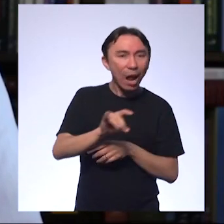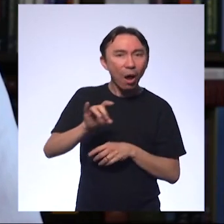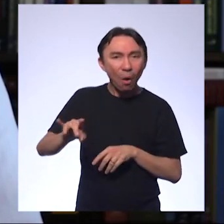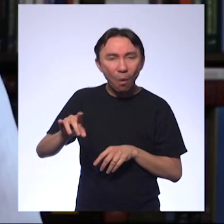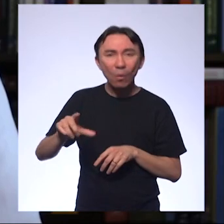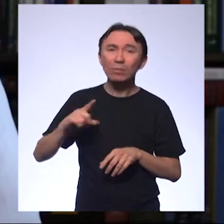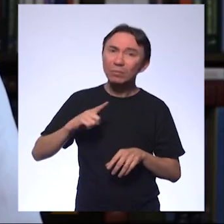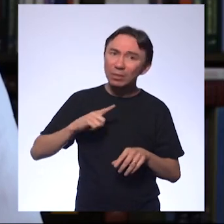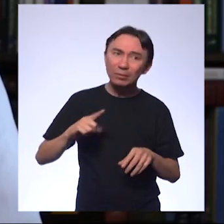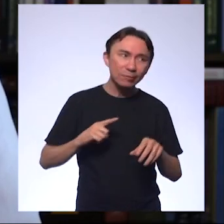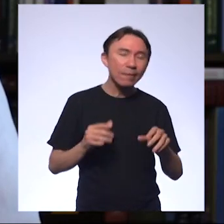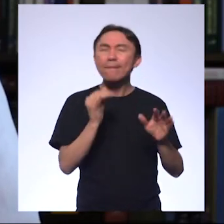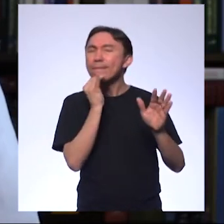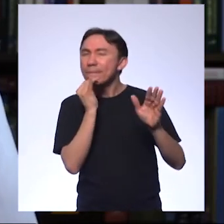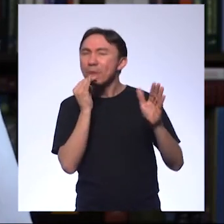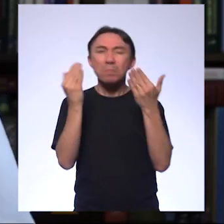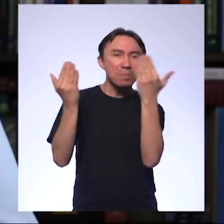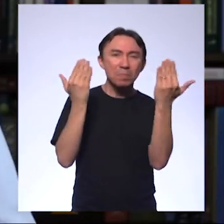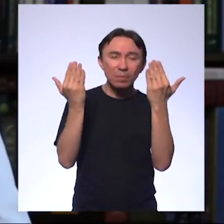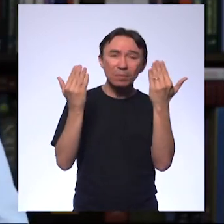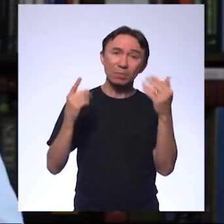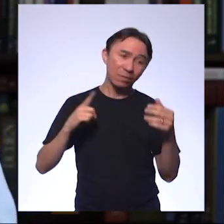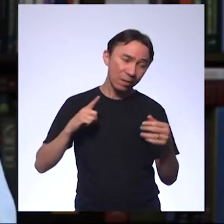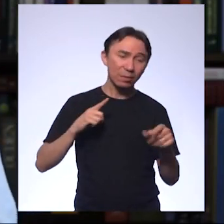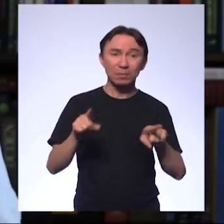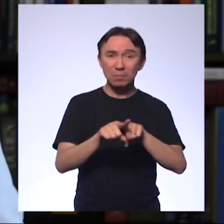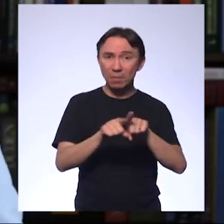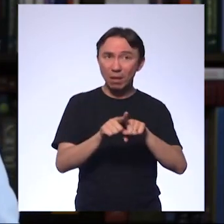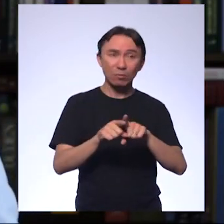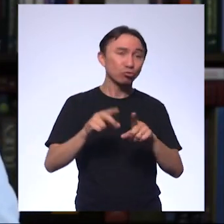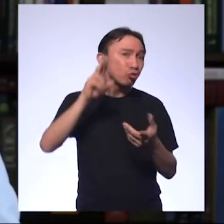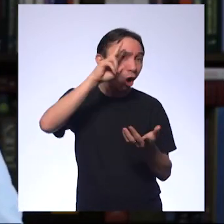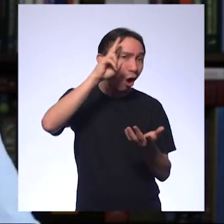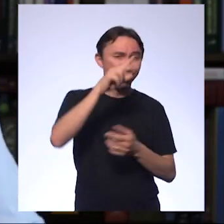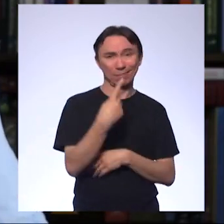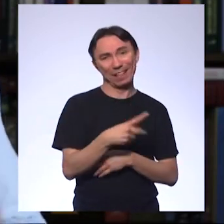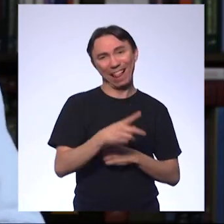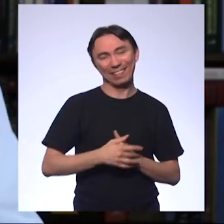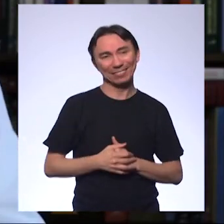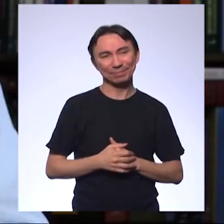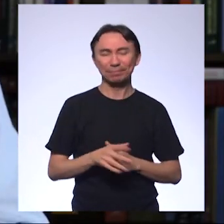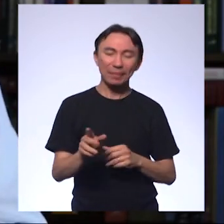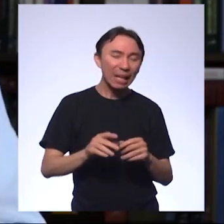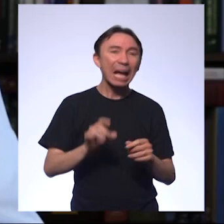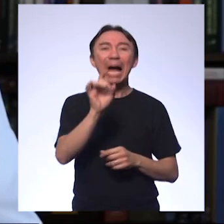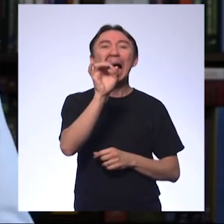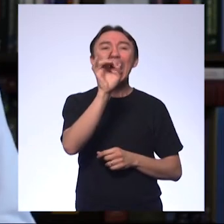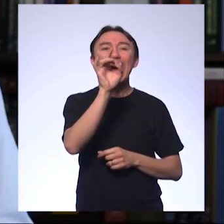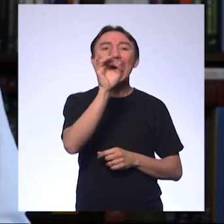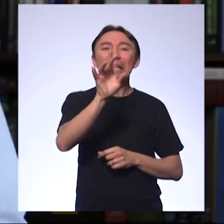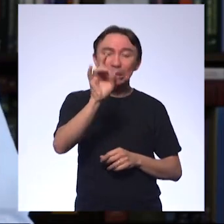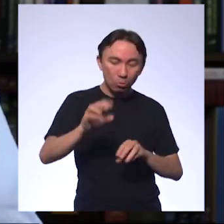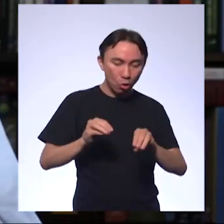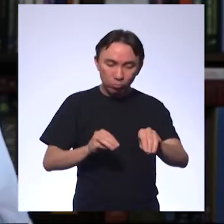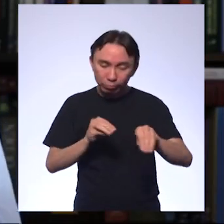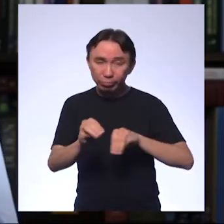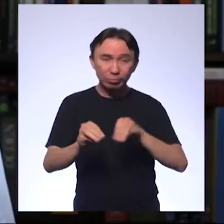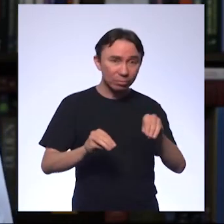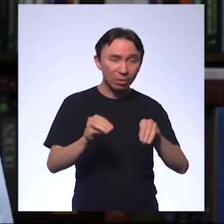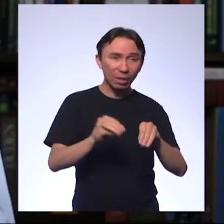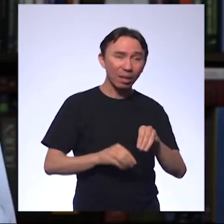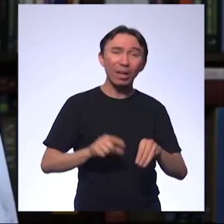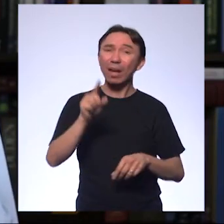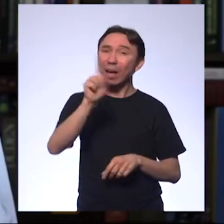tem a sua história, vamos dizer assim. Cada partida, na verdade, eu interpreto como uma narrativa,